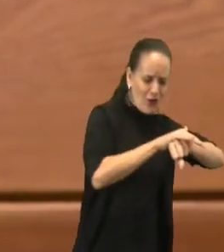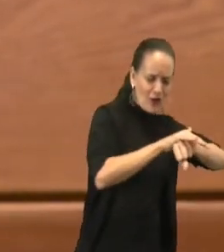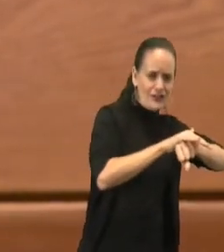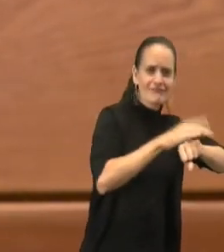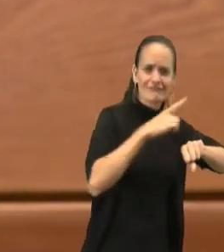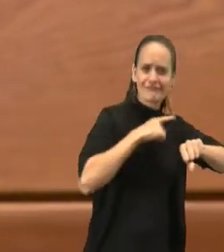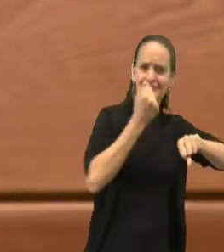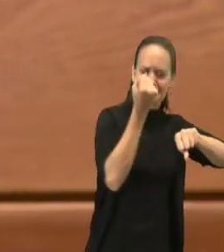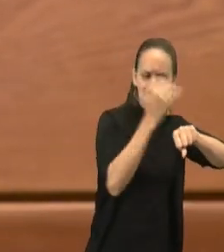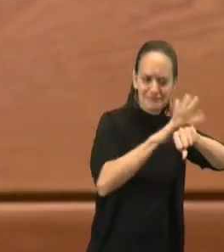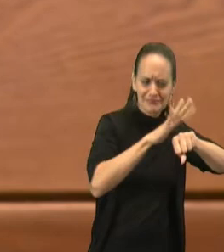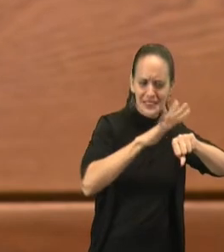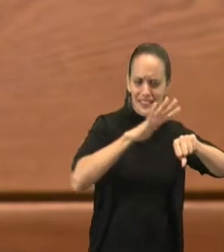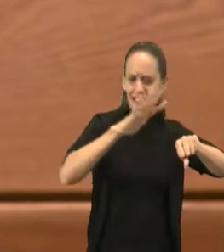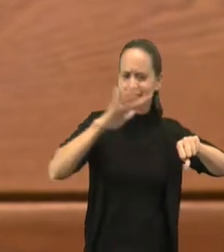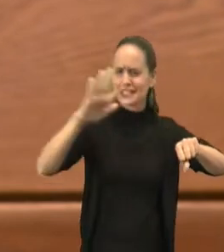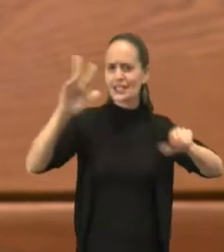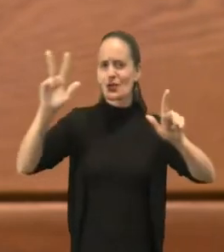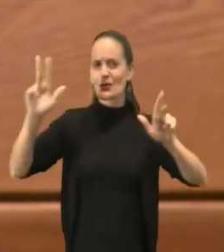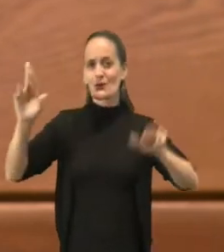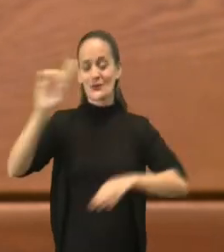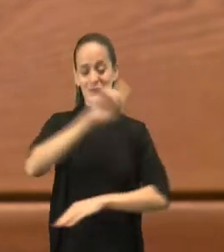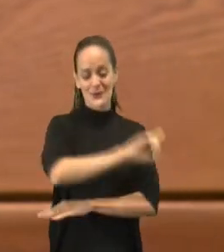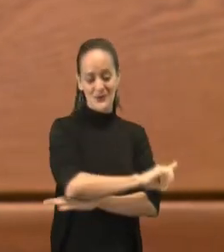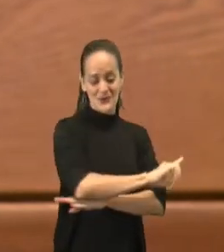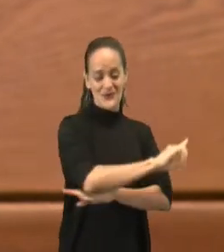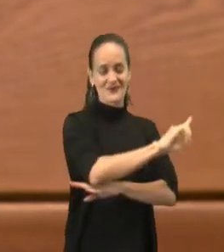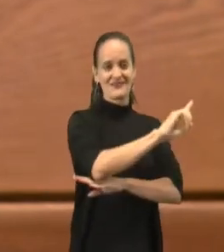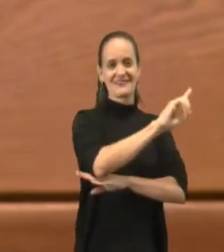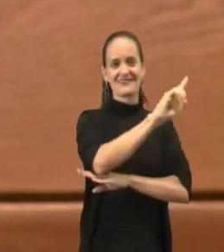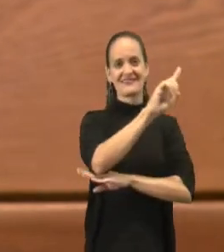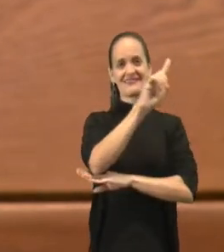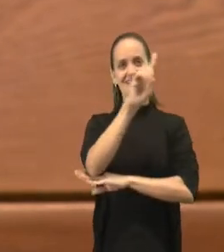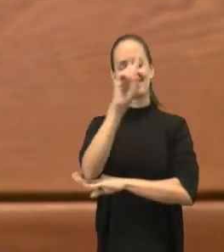Noite brilha como